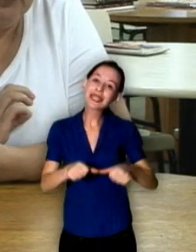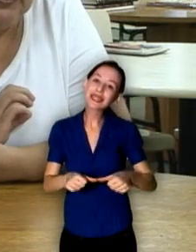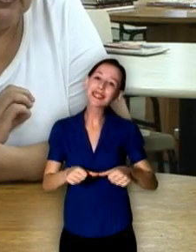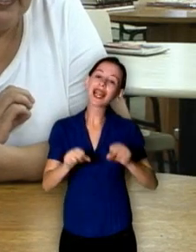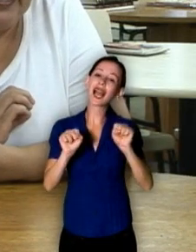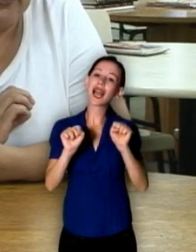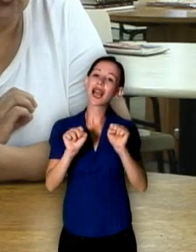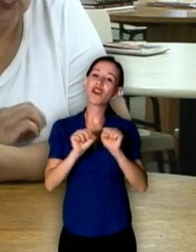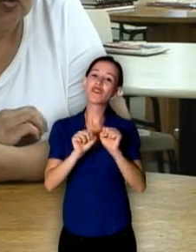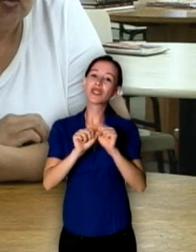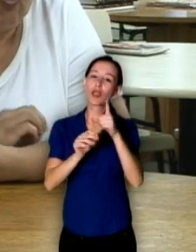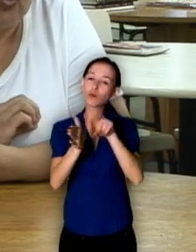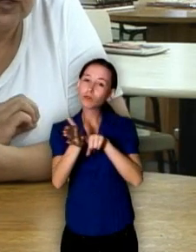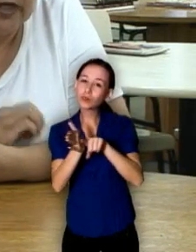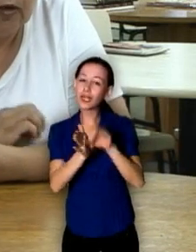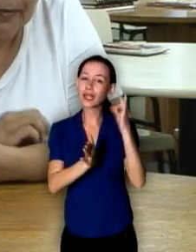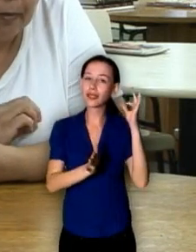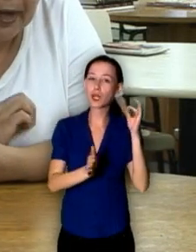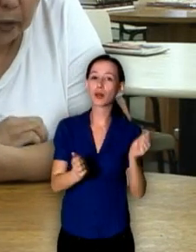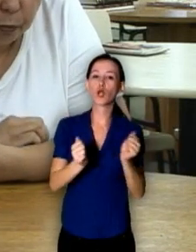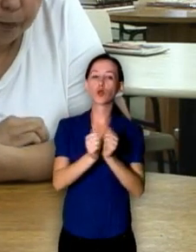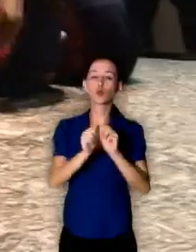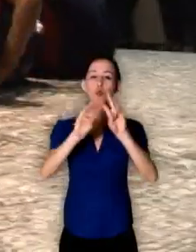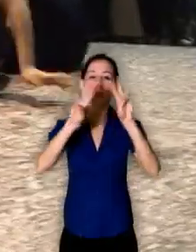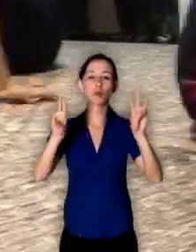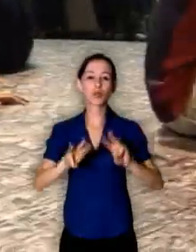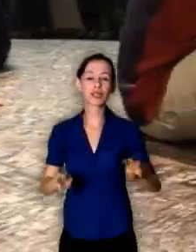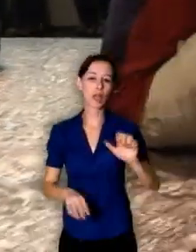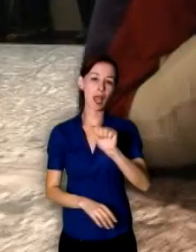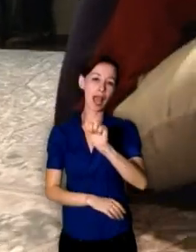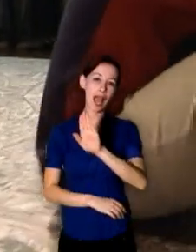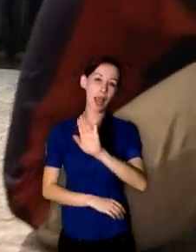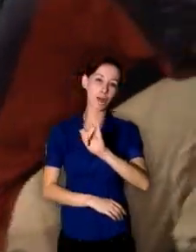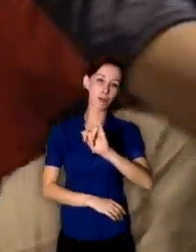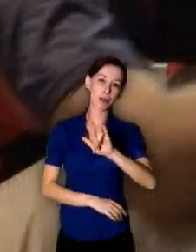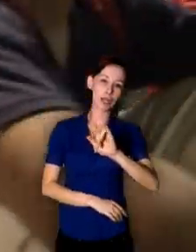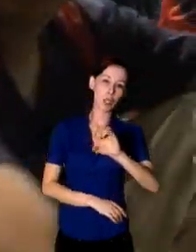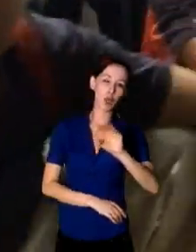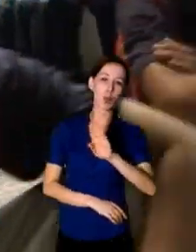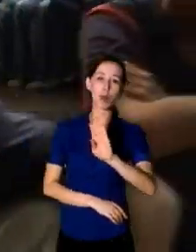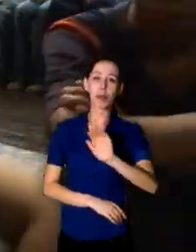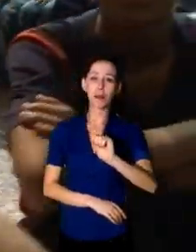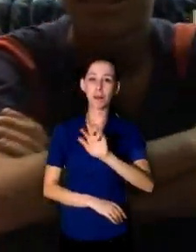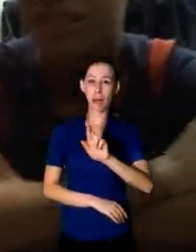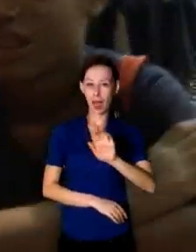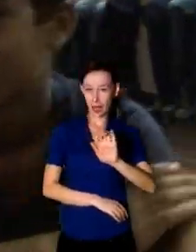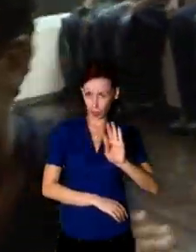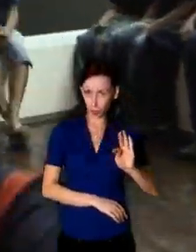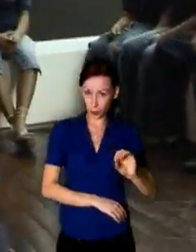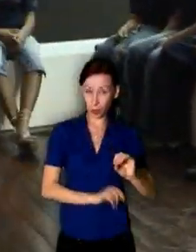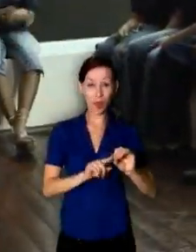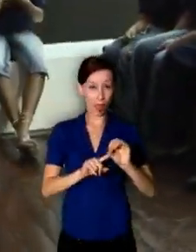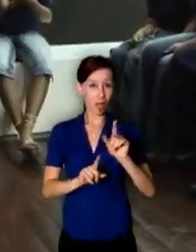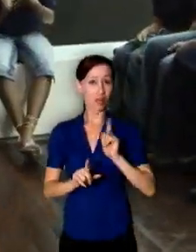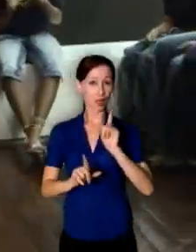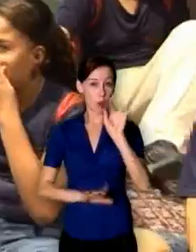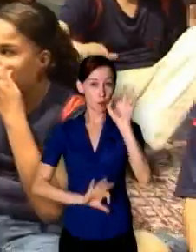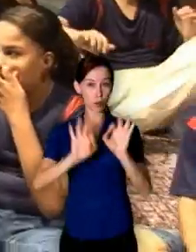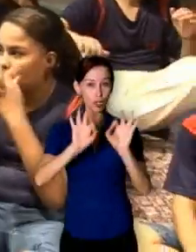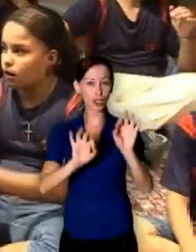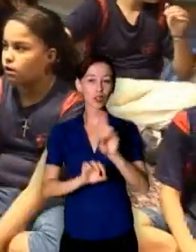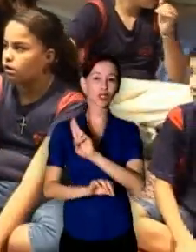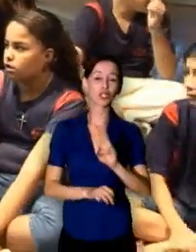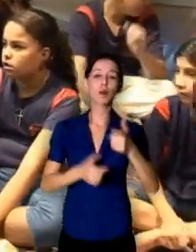trabalho junto com o Museu Abílio Barreto. Onde Mora a Minha História é o nome do projeto